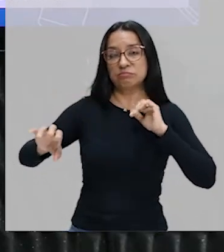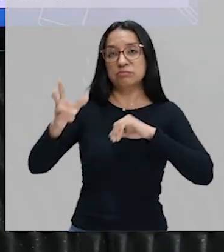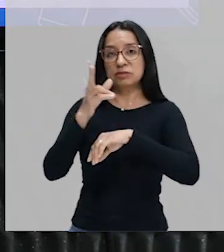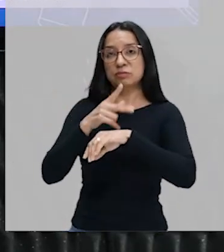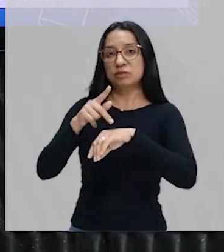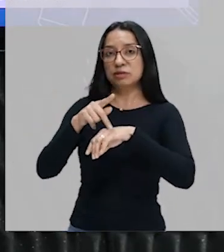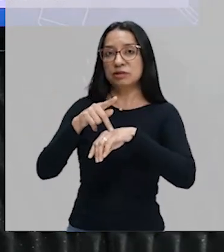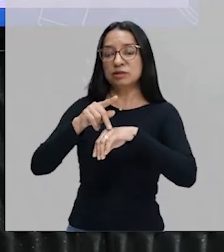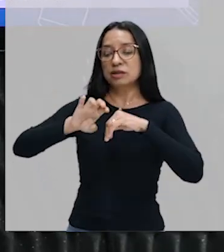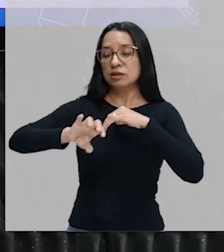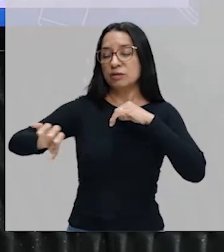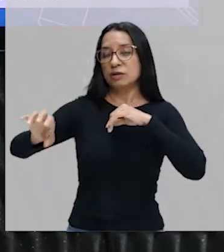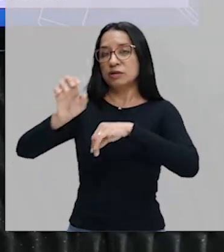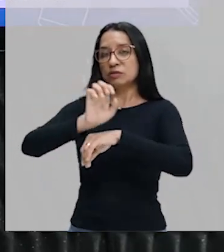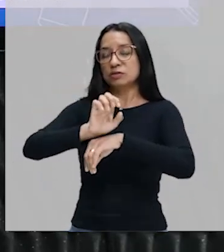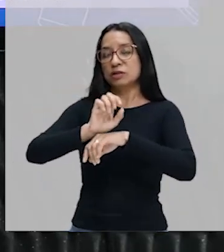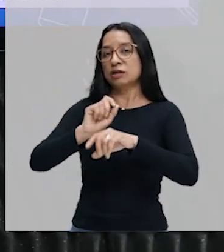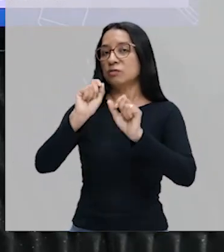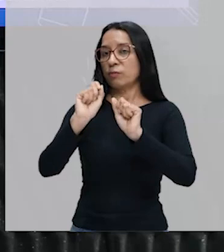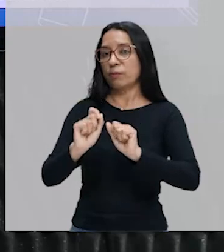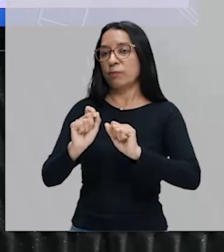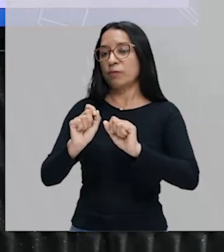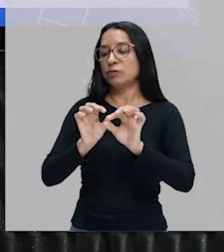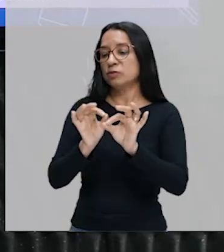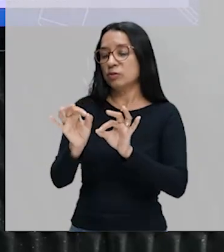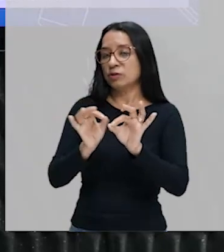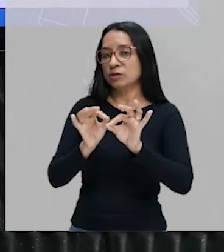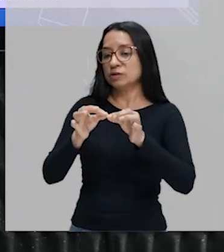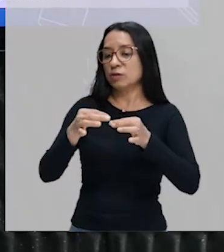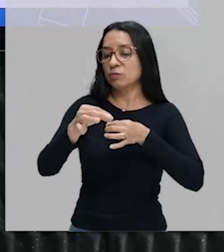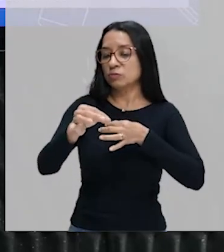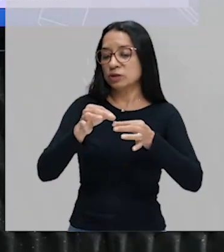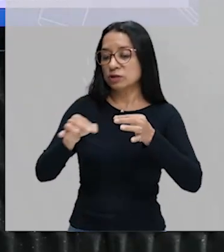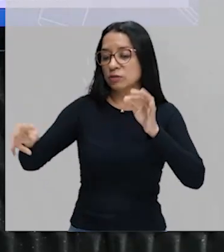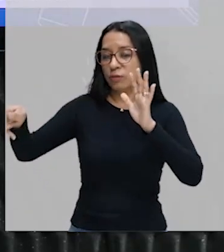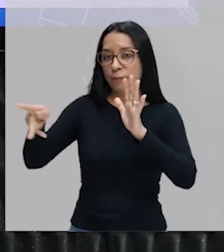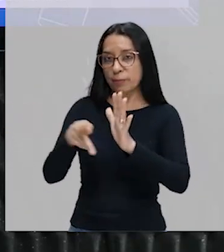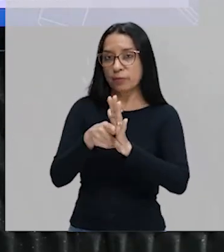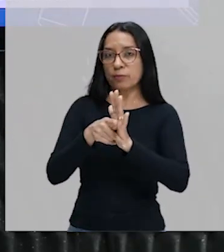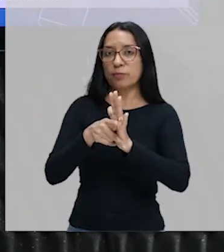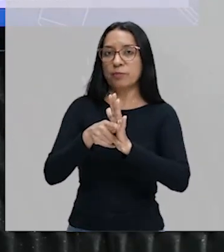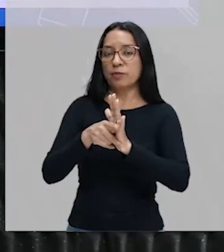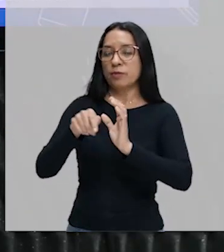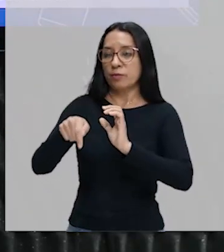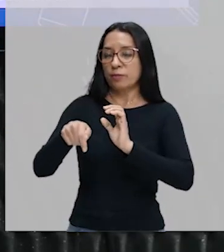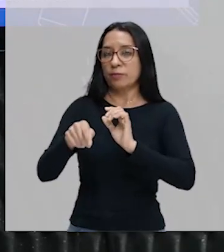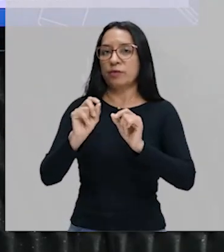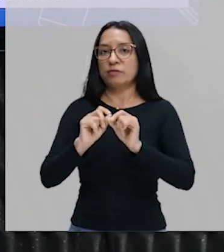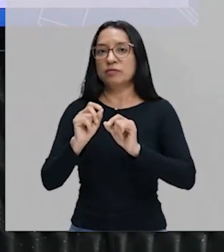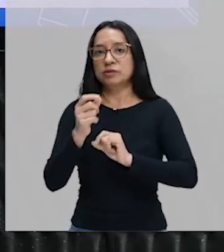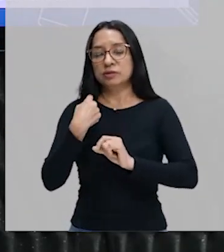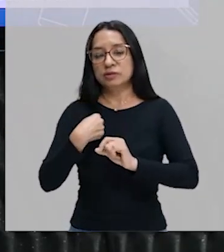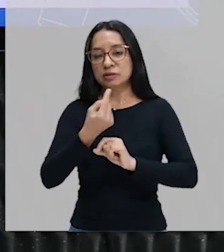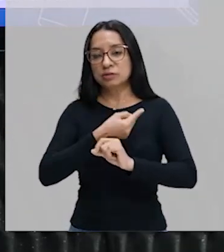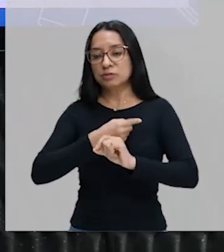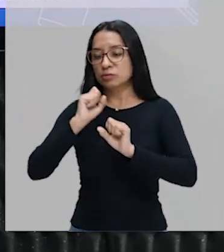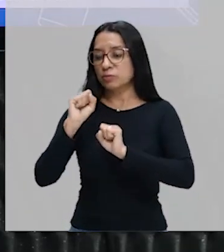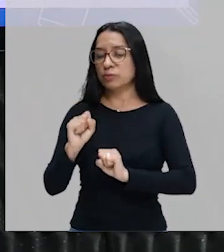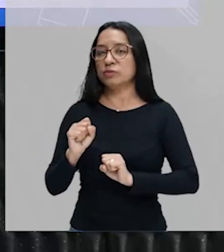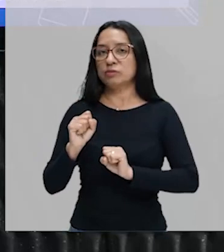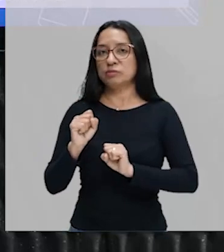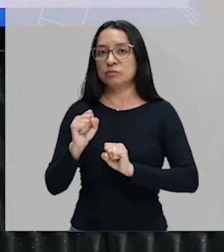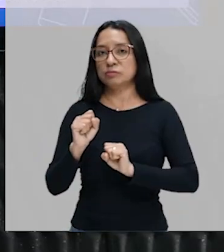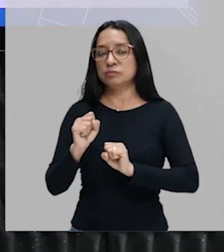bora separar esse estado para que a gente possa estabelecer aí um território próprio para exercer a nossa soberania,